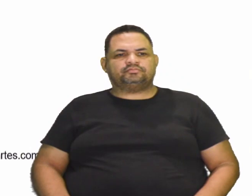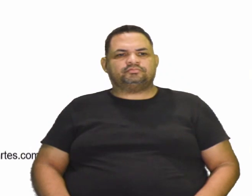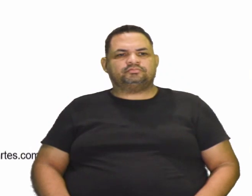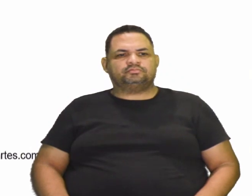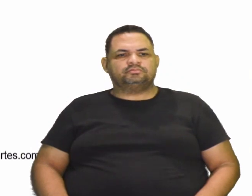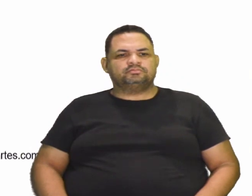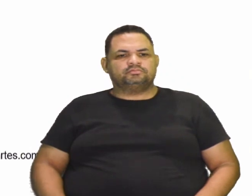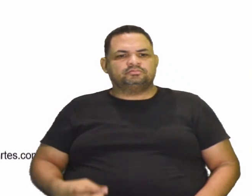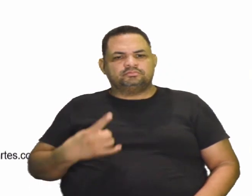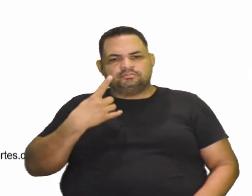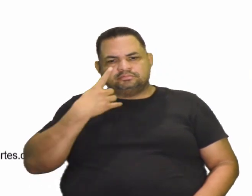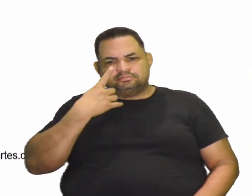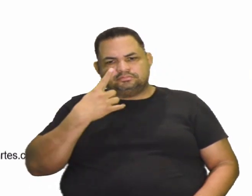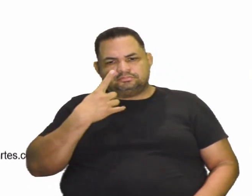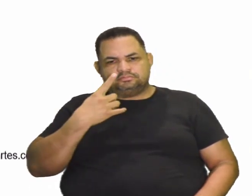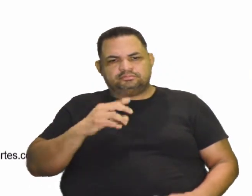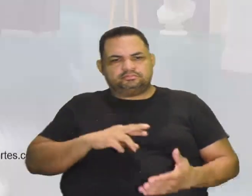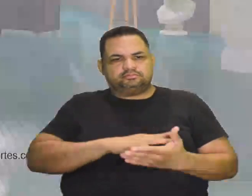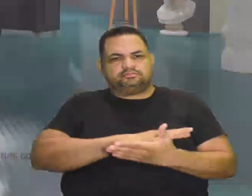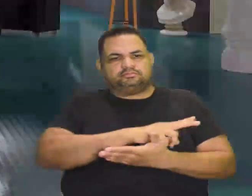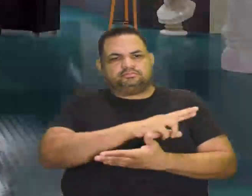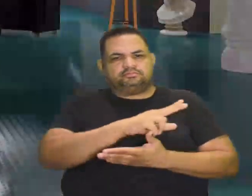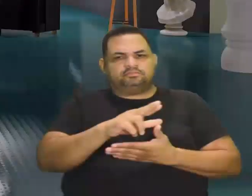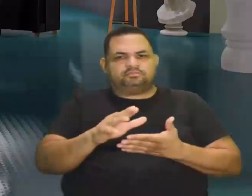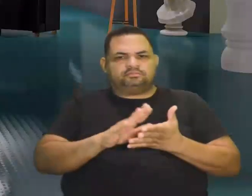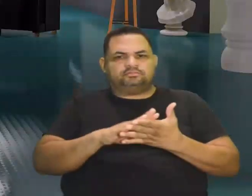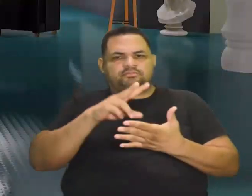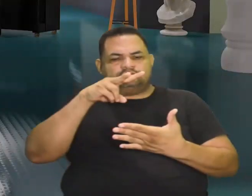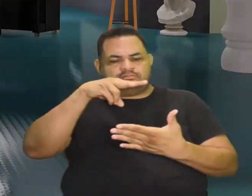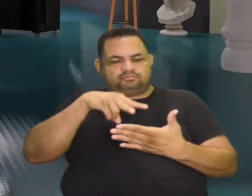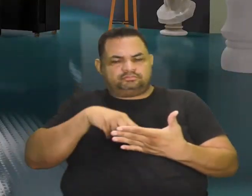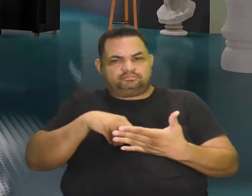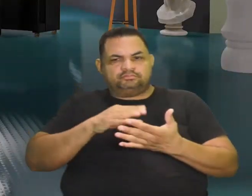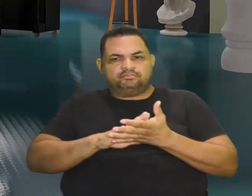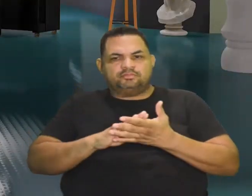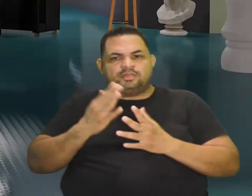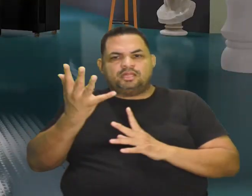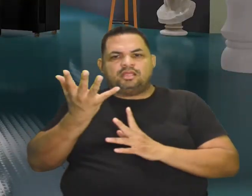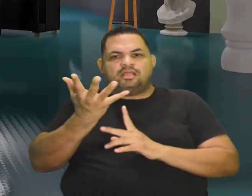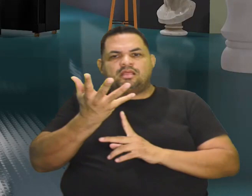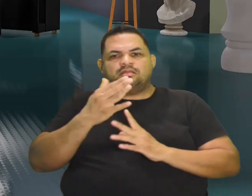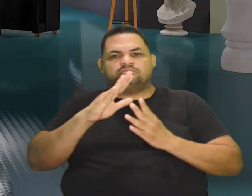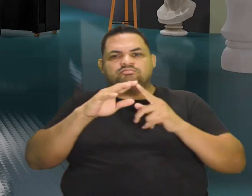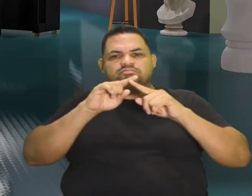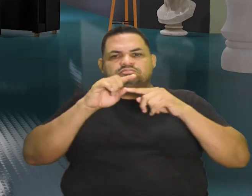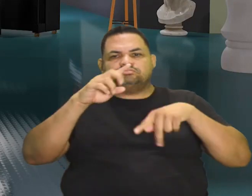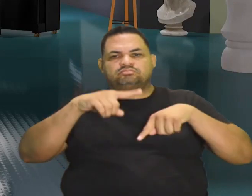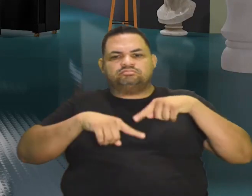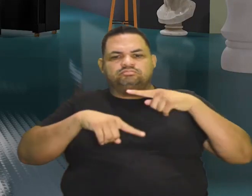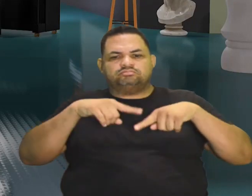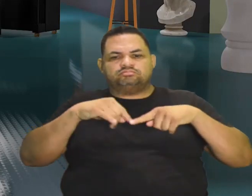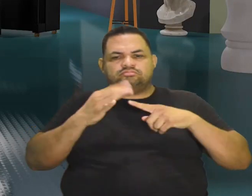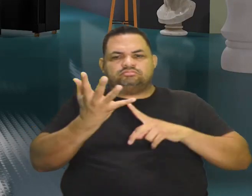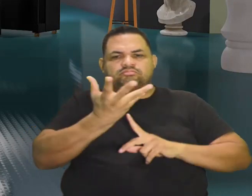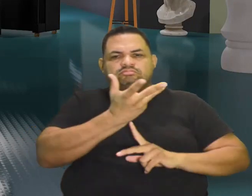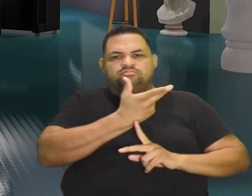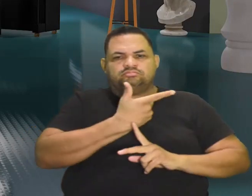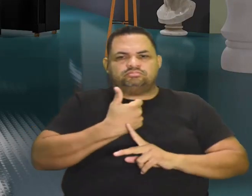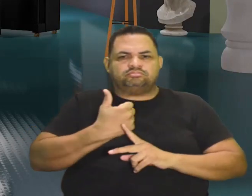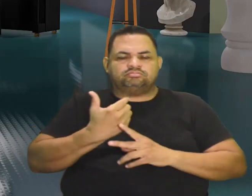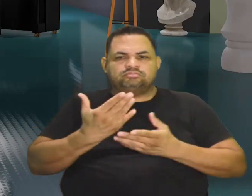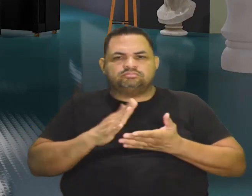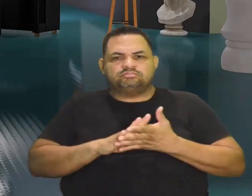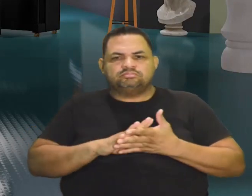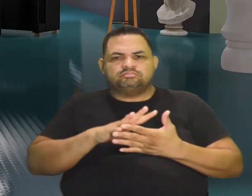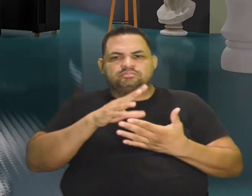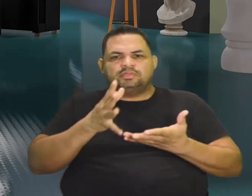encontrar, estudante, muitas obras de artes, né? Muitas releituras de obras de artes, né? De artistas, na atualidade, que fazem